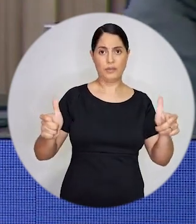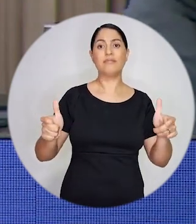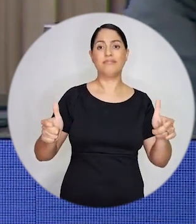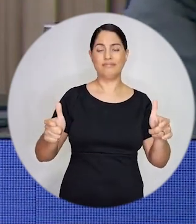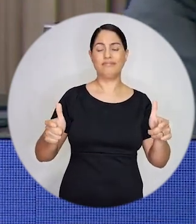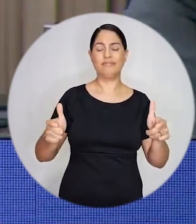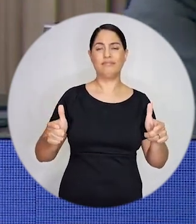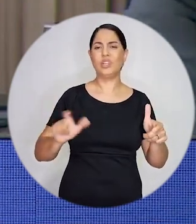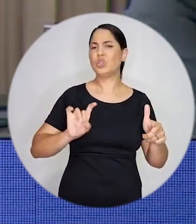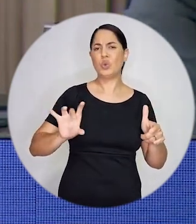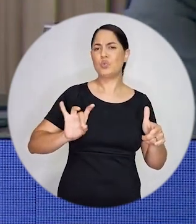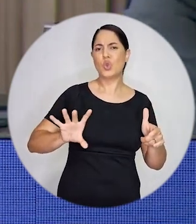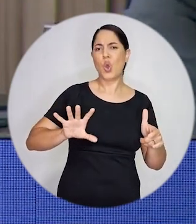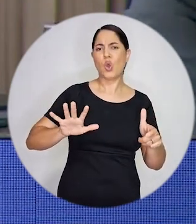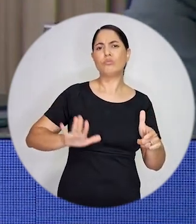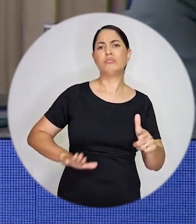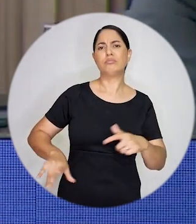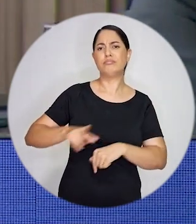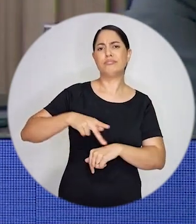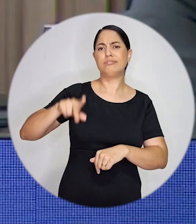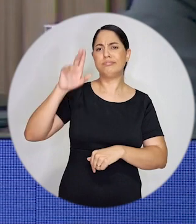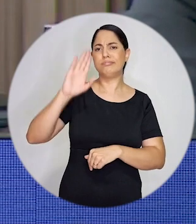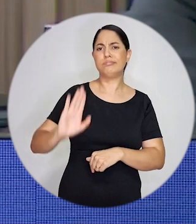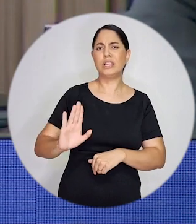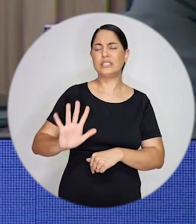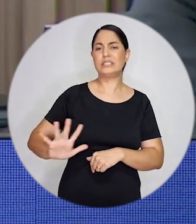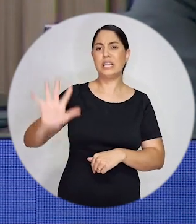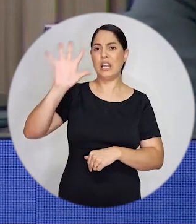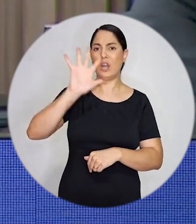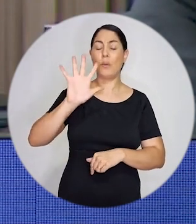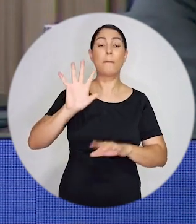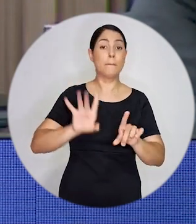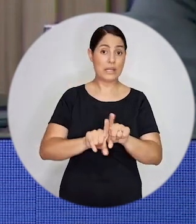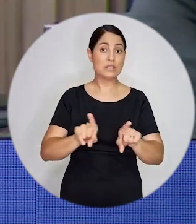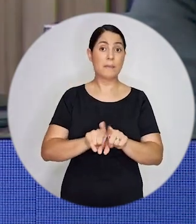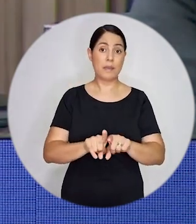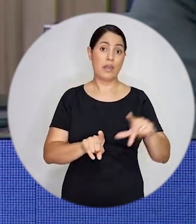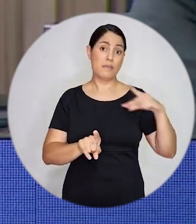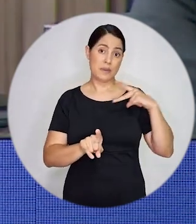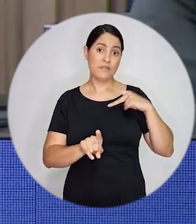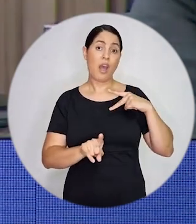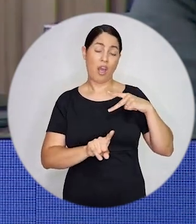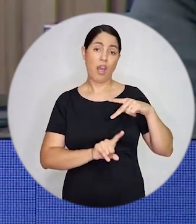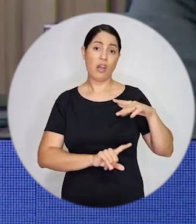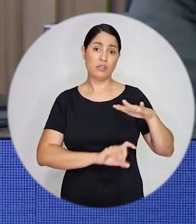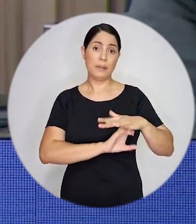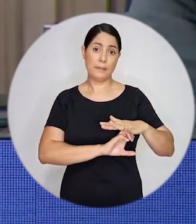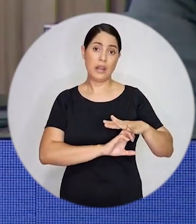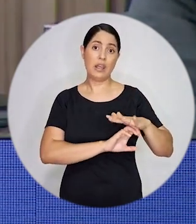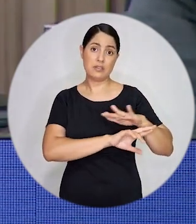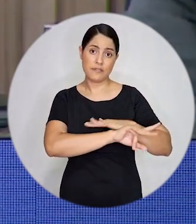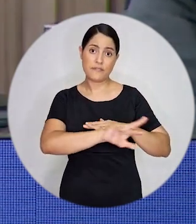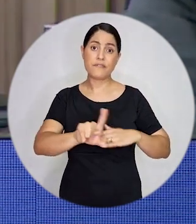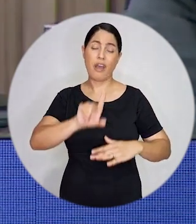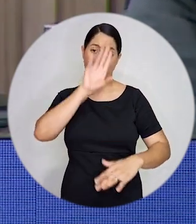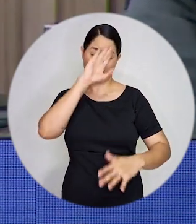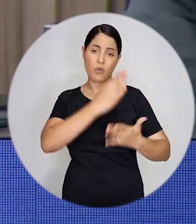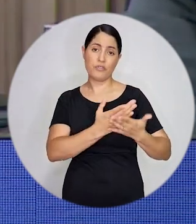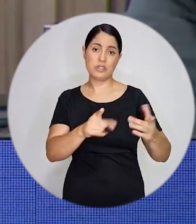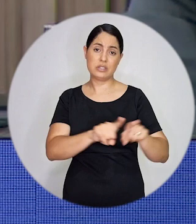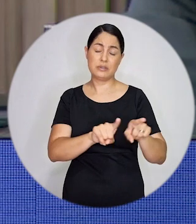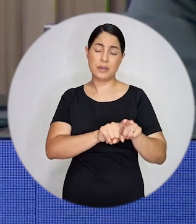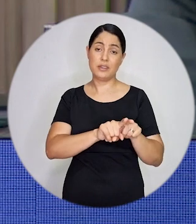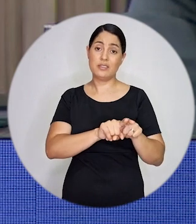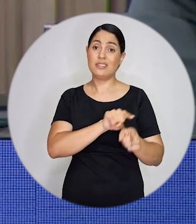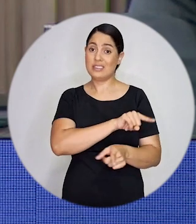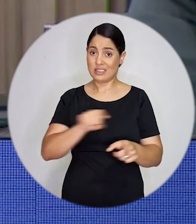de confiança da sociedade, não só no Estado, mas também nas empresas e nas instituições privadas, o que também é